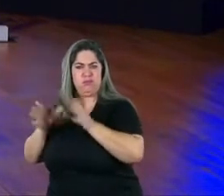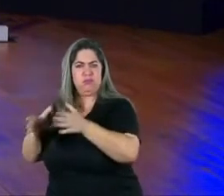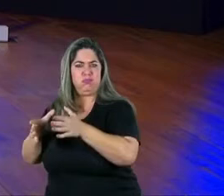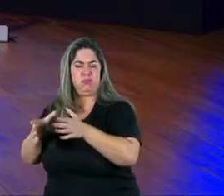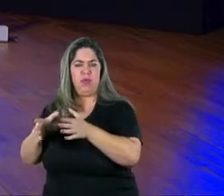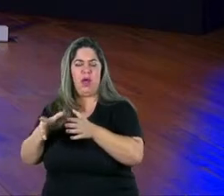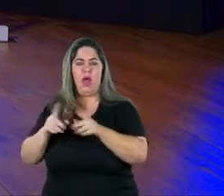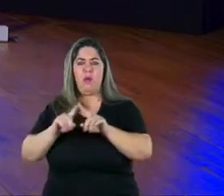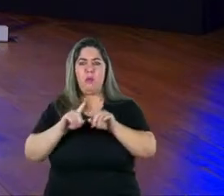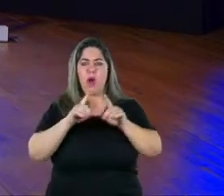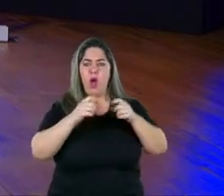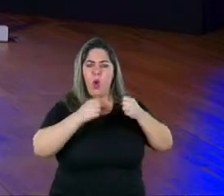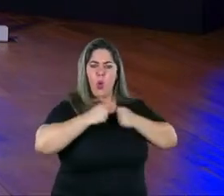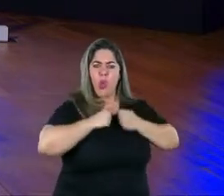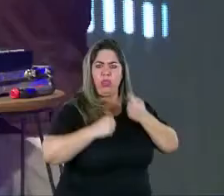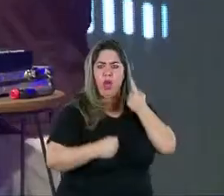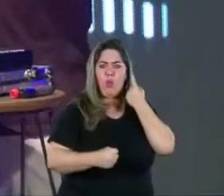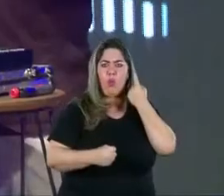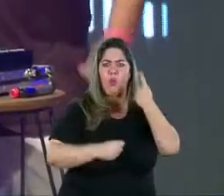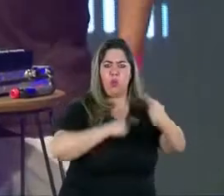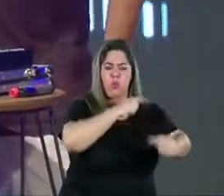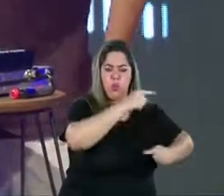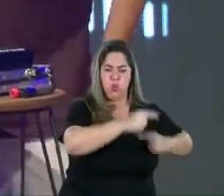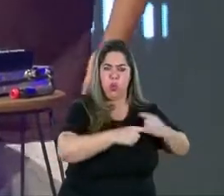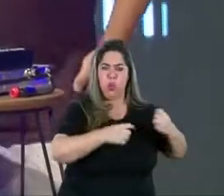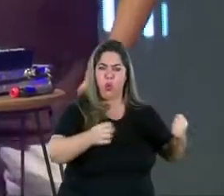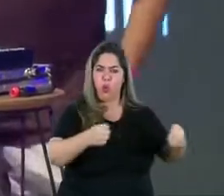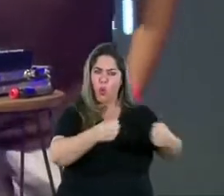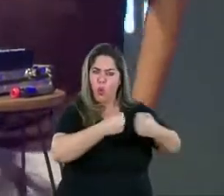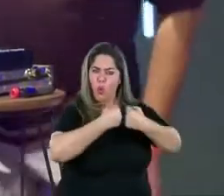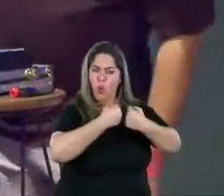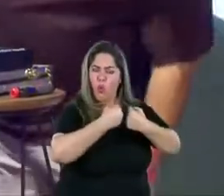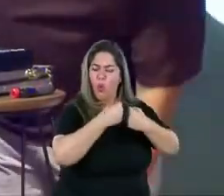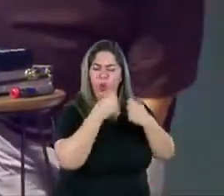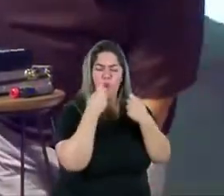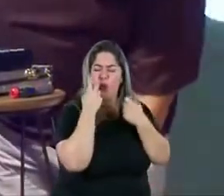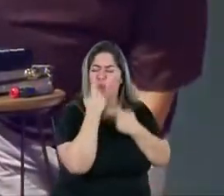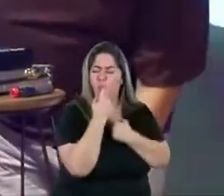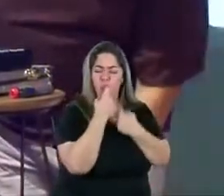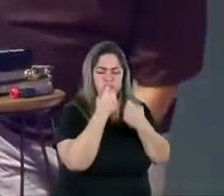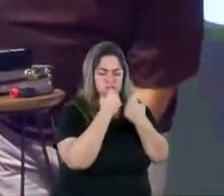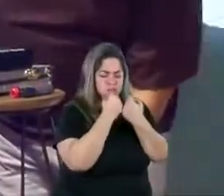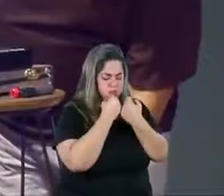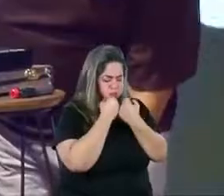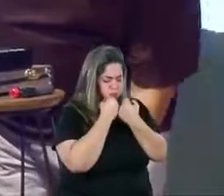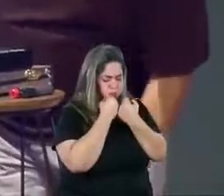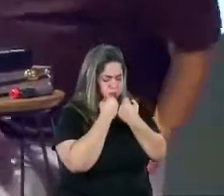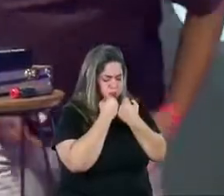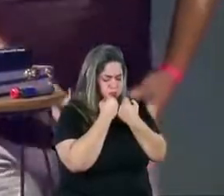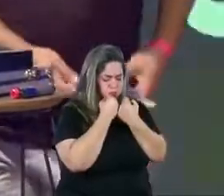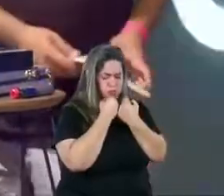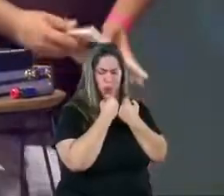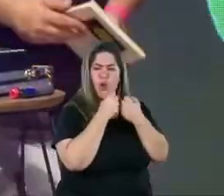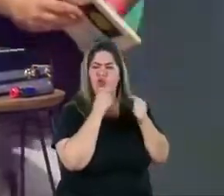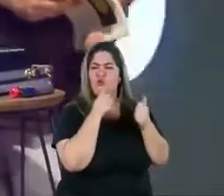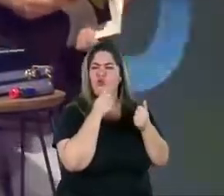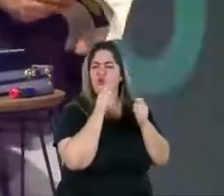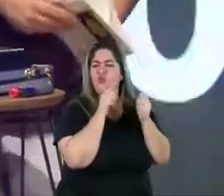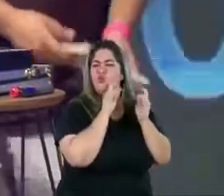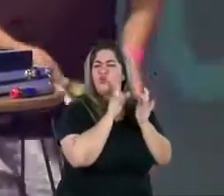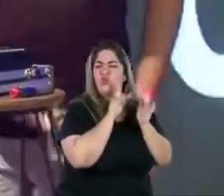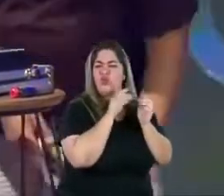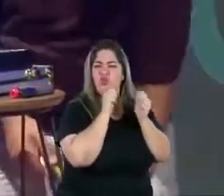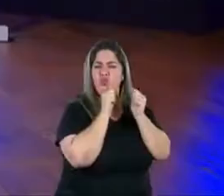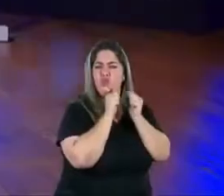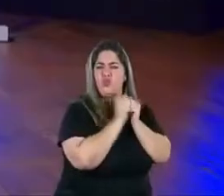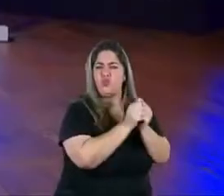apenas de um pneu de automóvel, um artefato da produção humana, estranho a ele, privado de toda a potencialidade